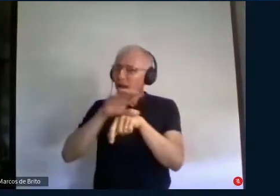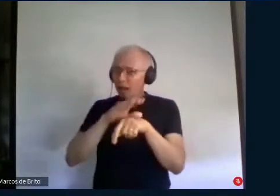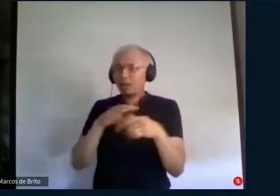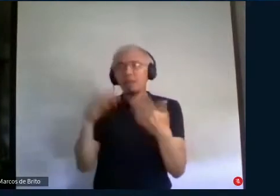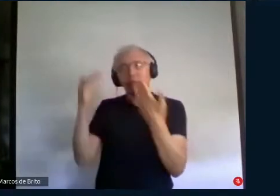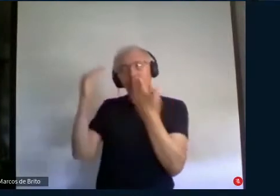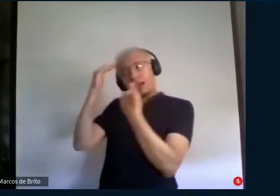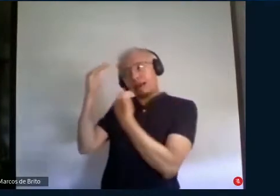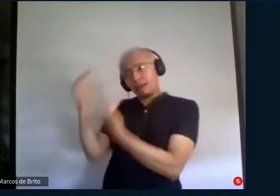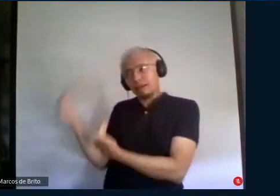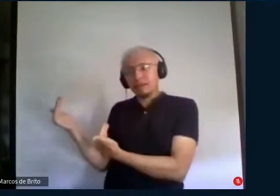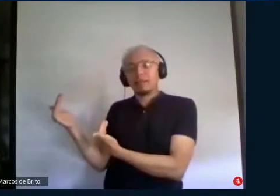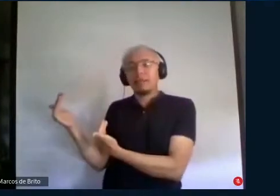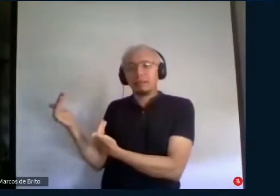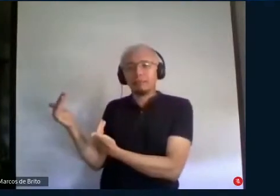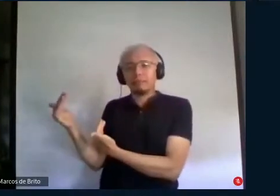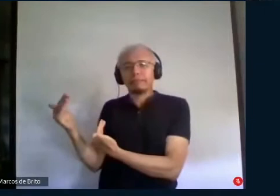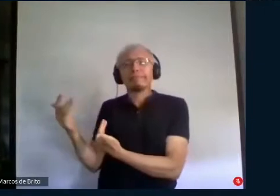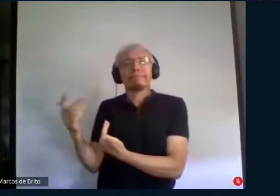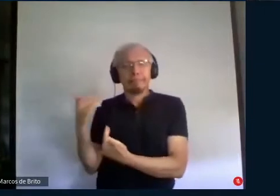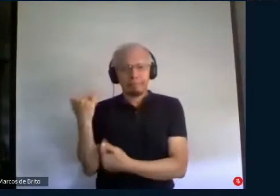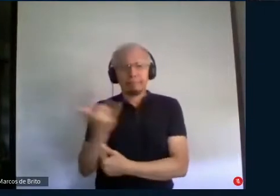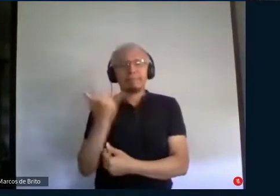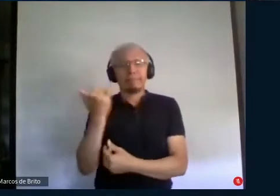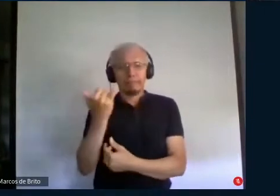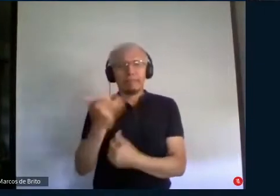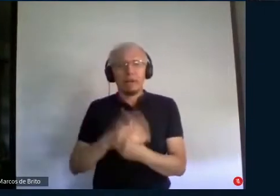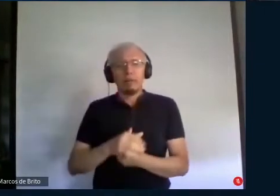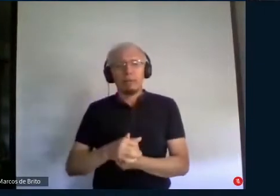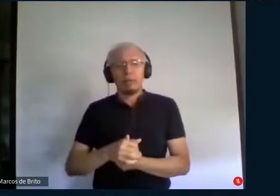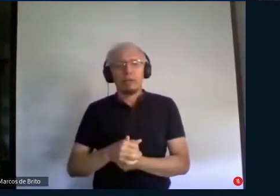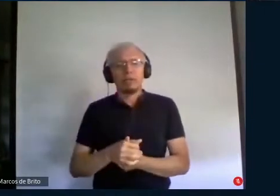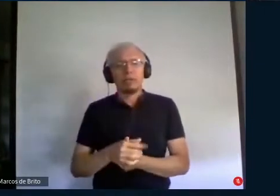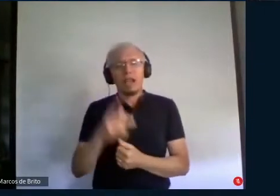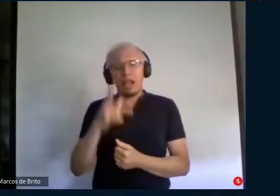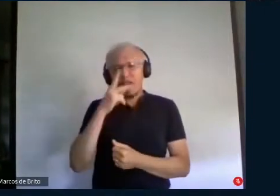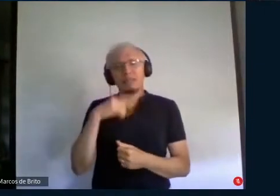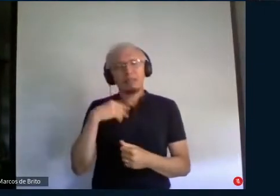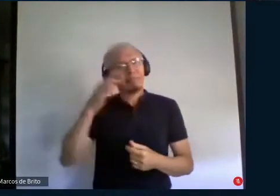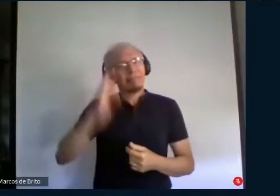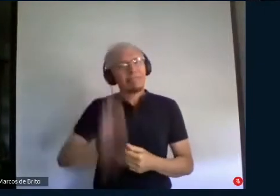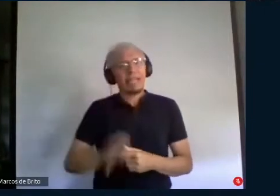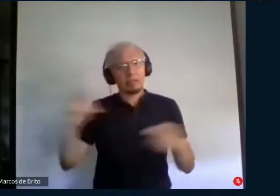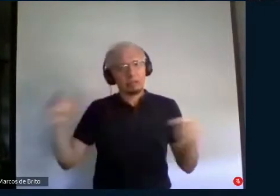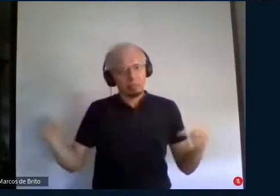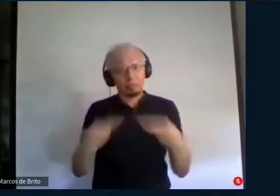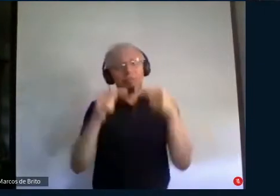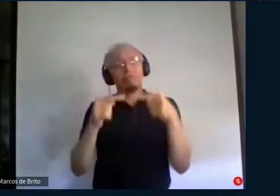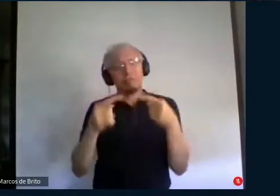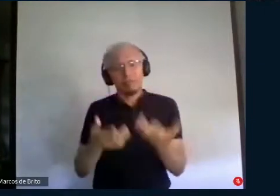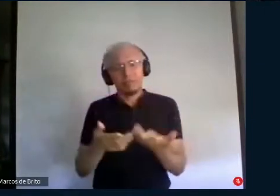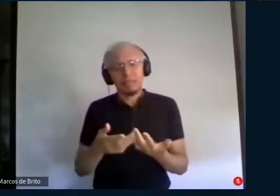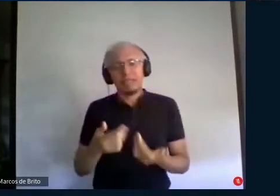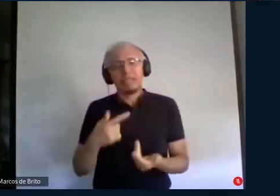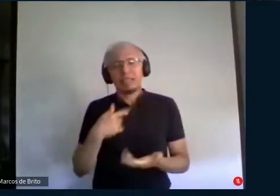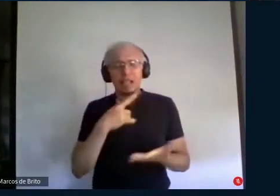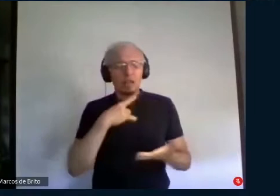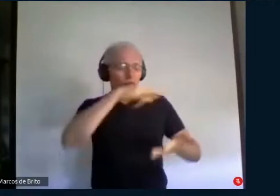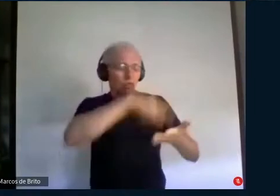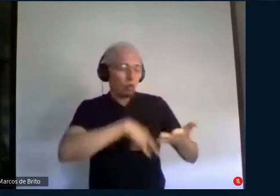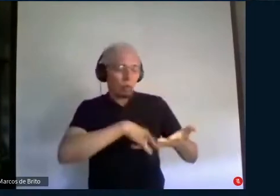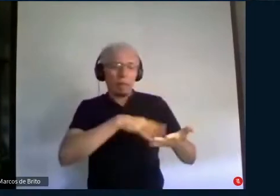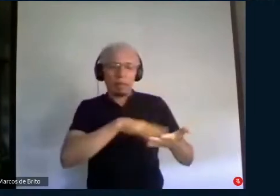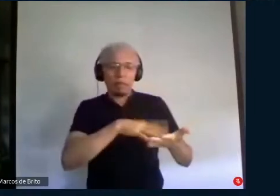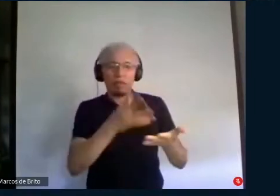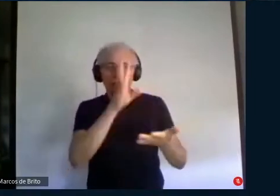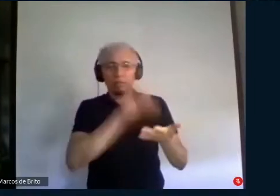CAS merece esse reconhecimento também. Tenho certeza que você concorda comigo e que não está aqui neste documento que foi entregue para